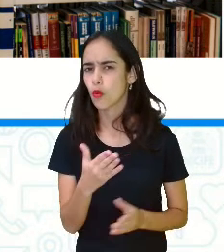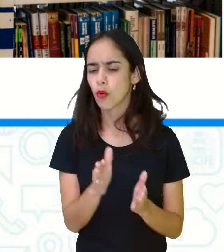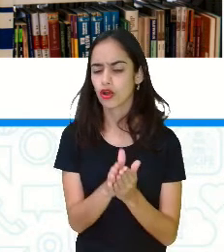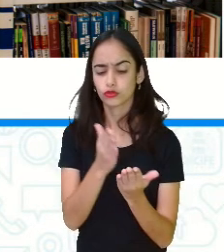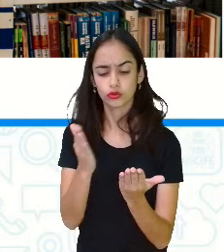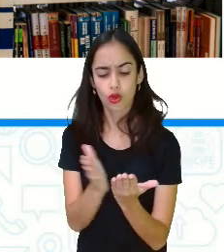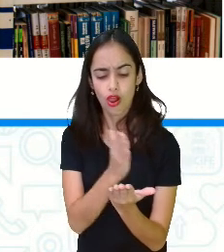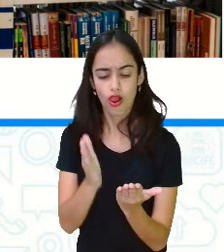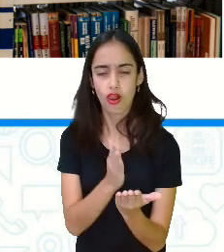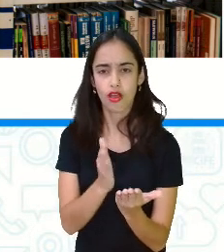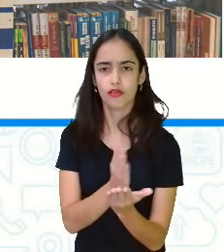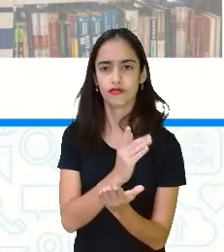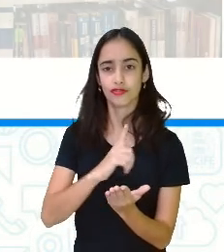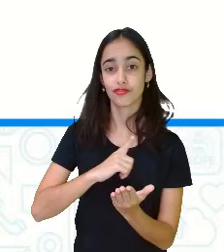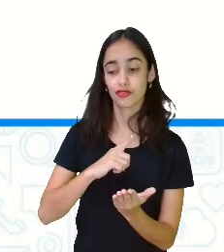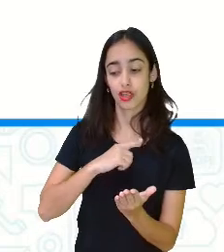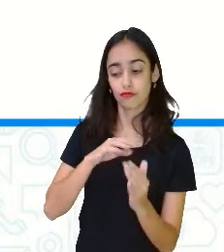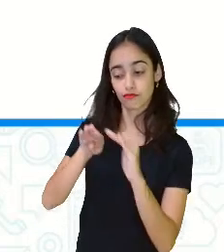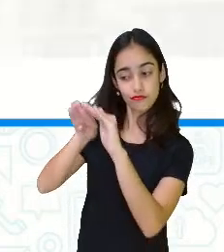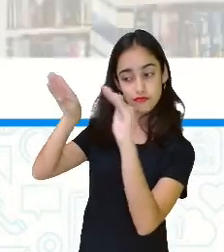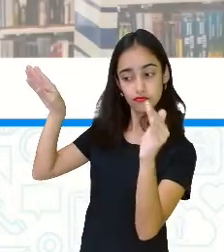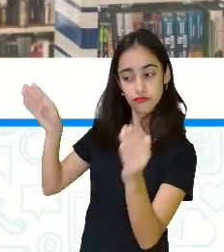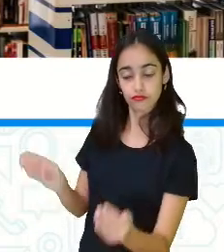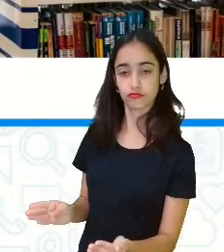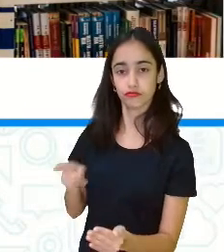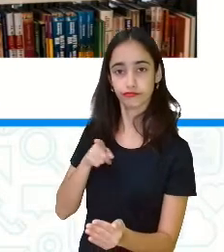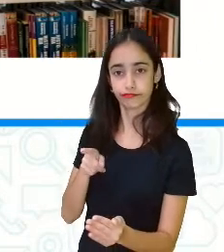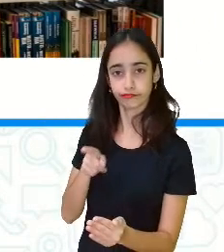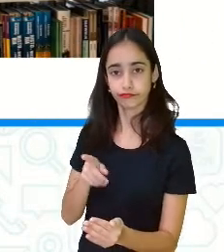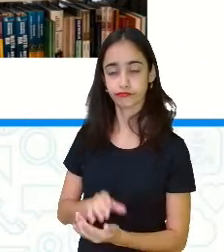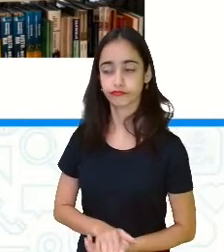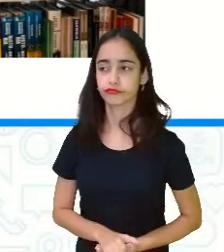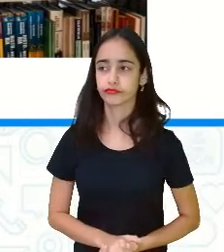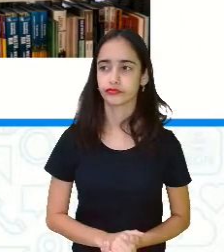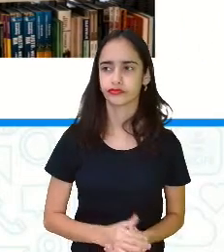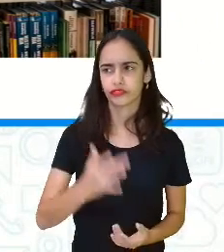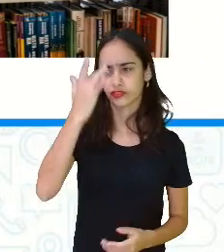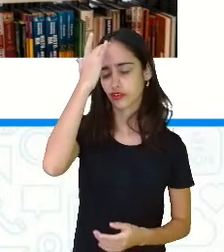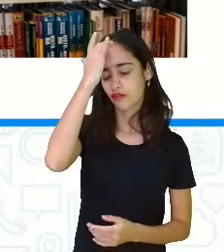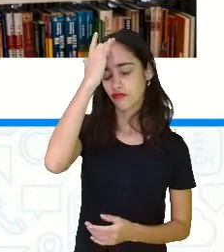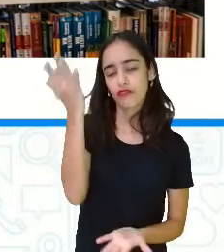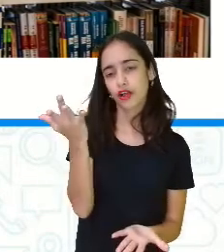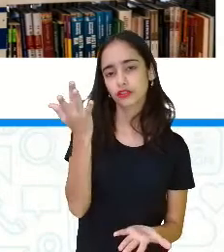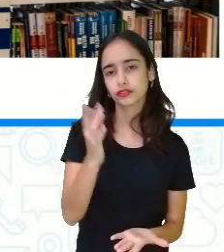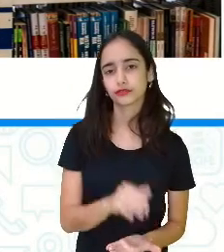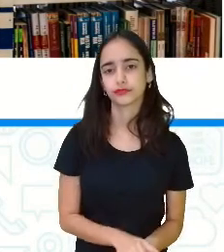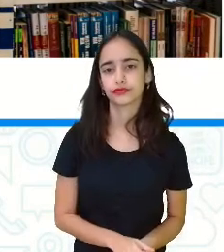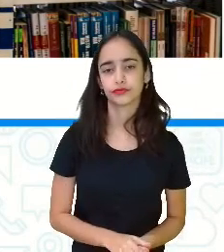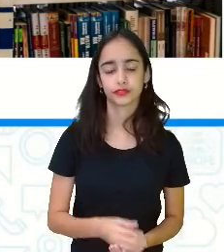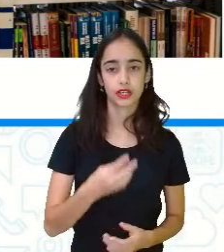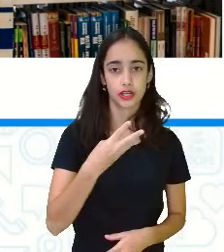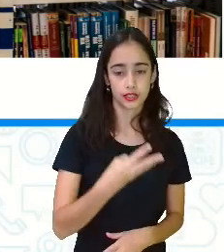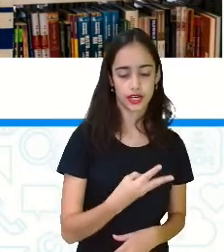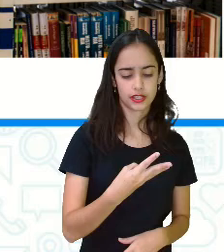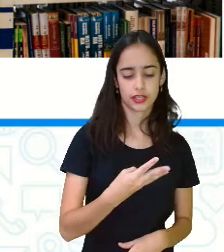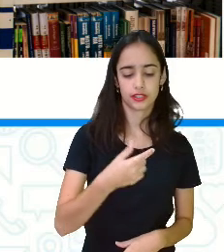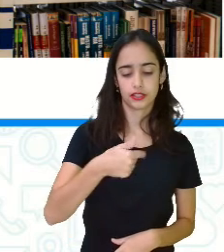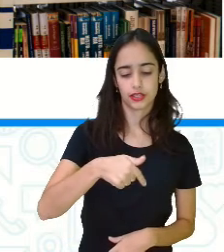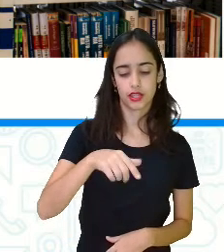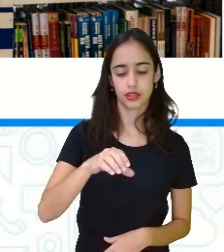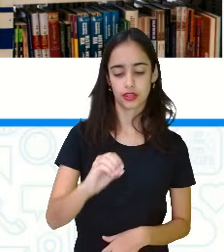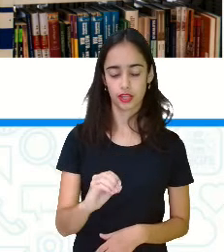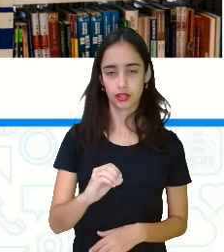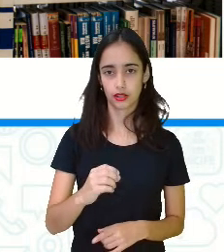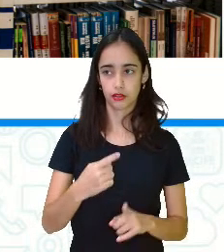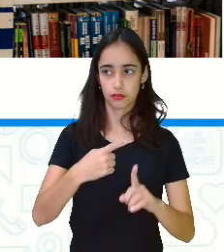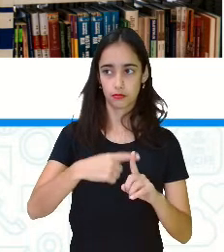ficaram na estante? Olha que massa. Vê que fácil. Tinha 370